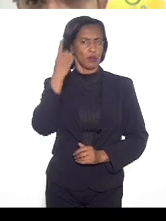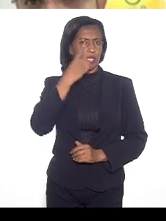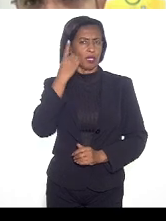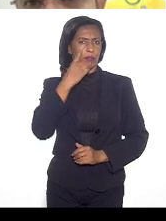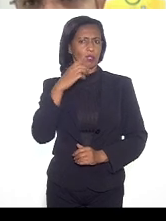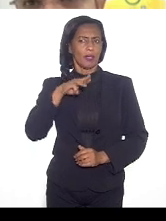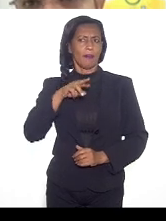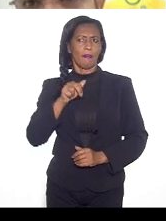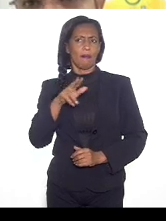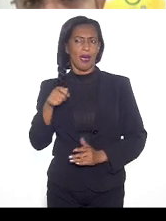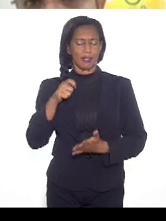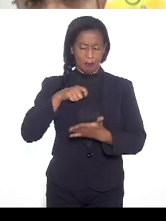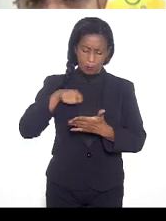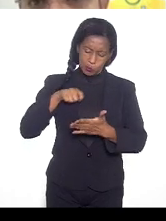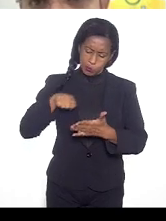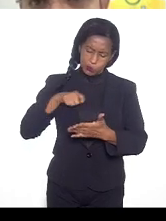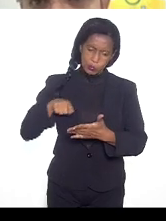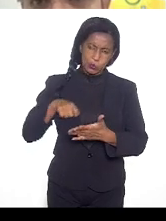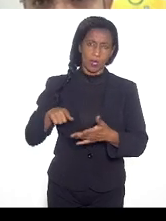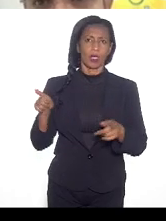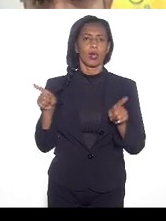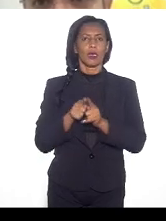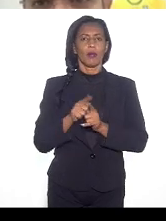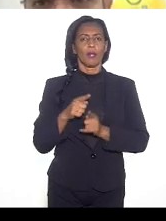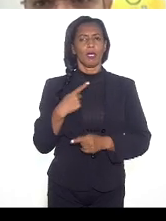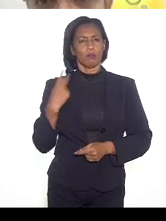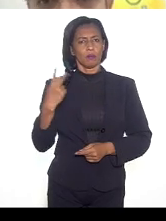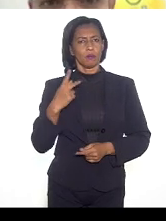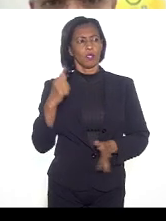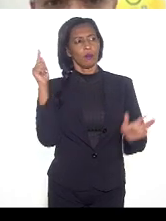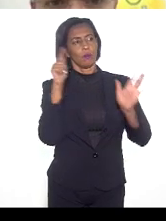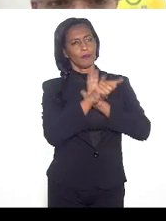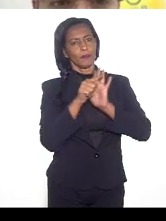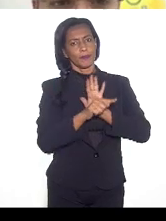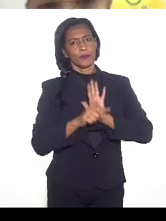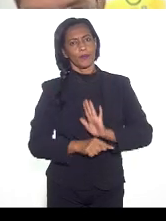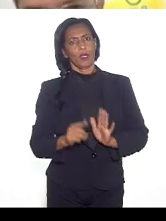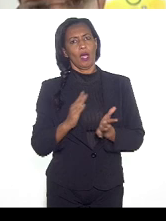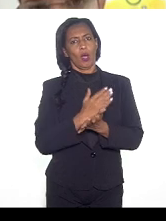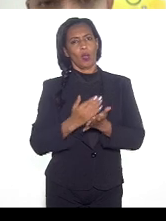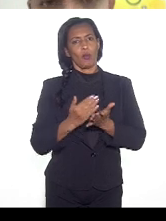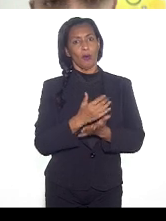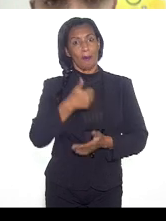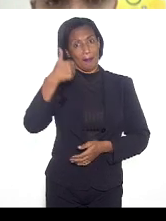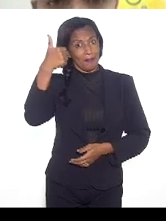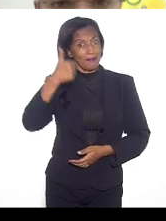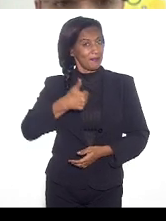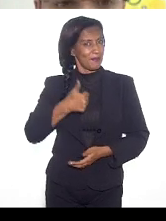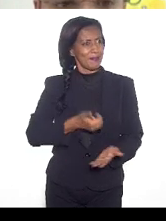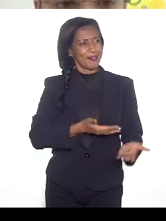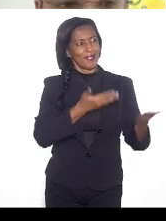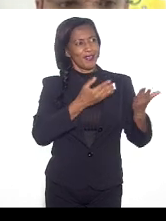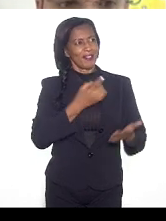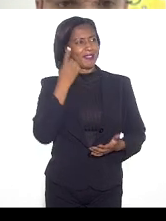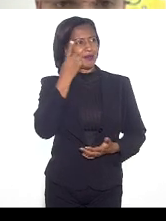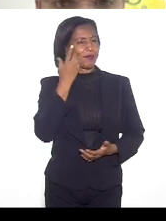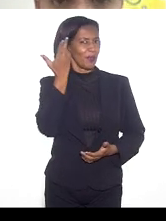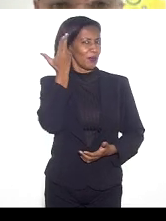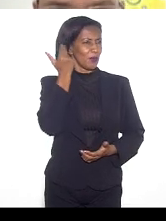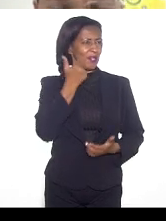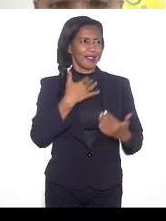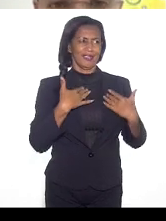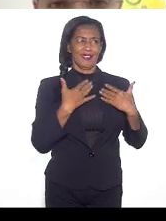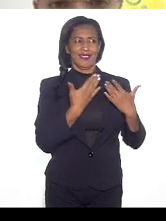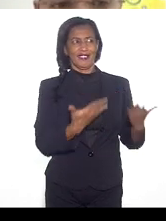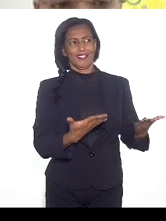também, já vi que a deputada estava anotando aí, para que a gente questione algumas coisas, mas passar a palavra para o deputado Eliomar, saudando